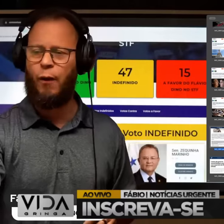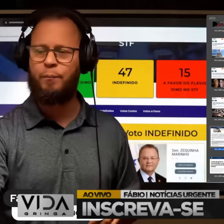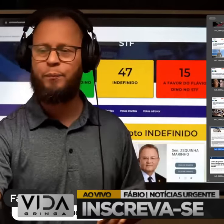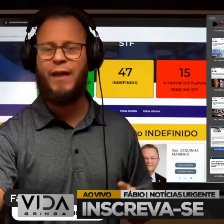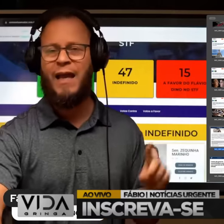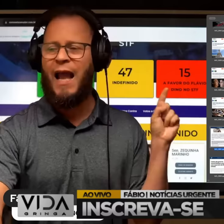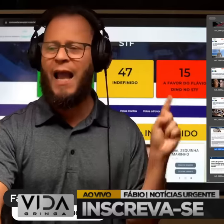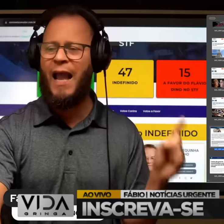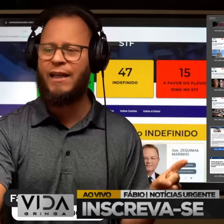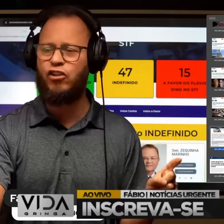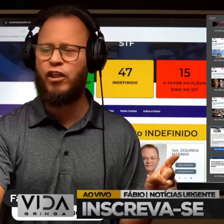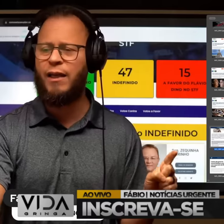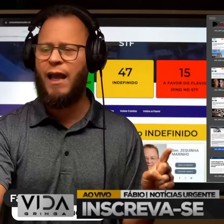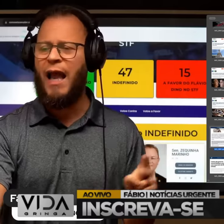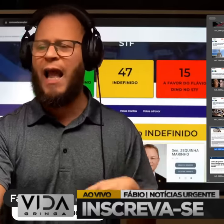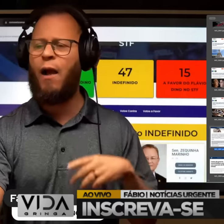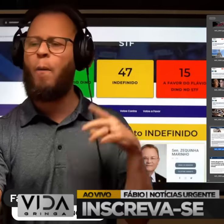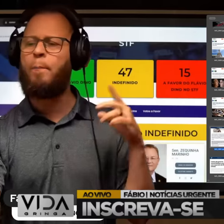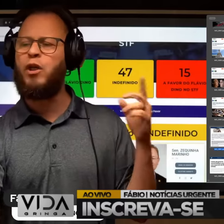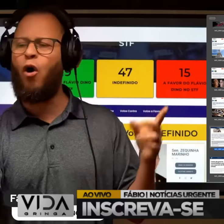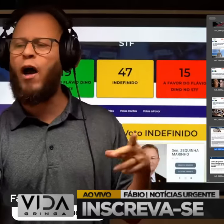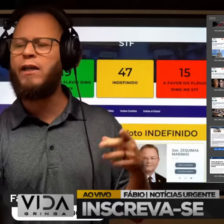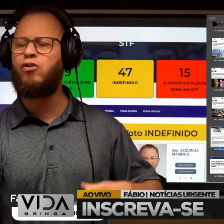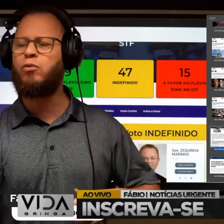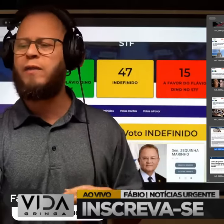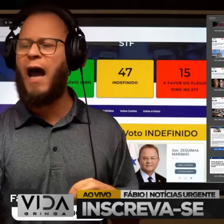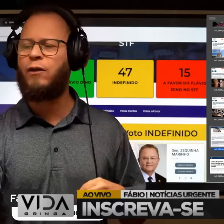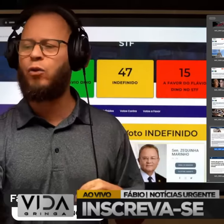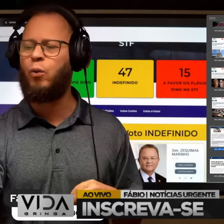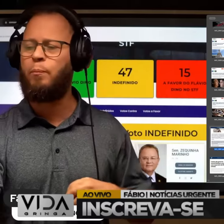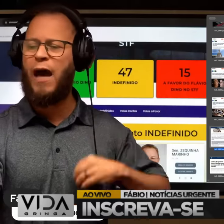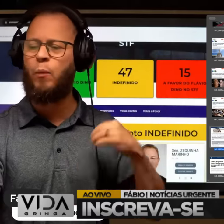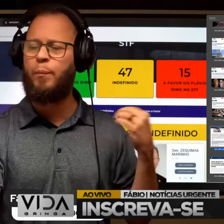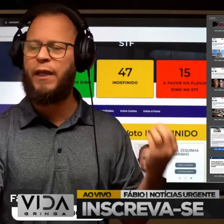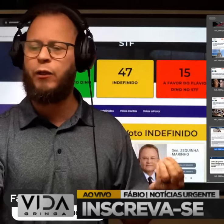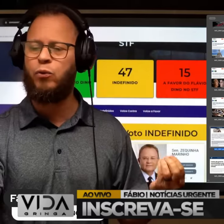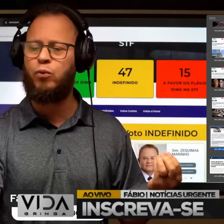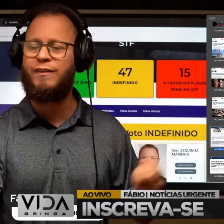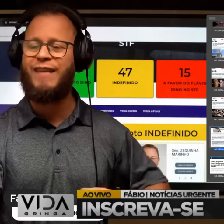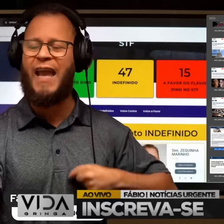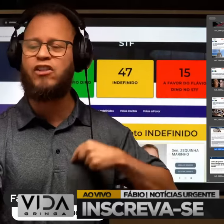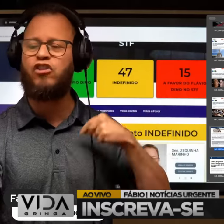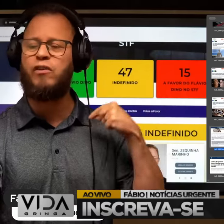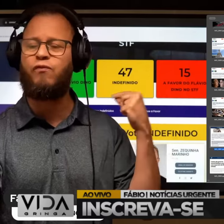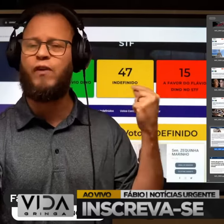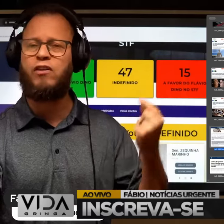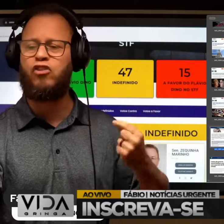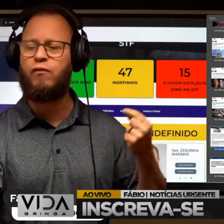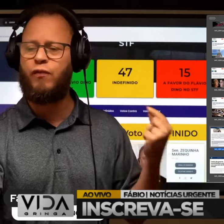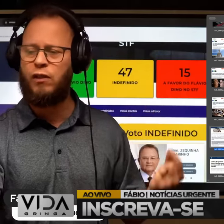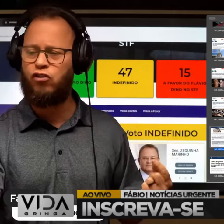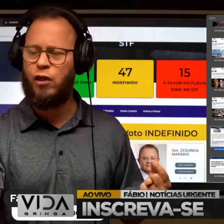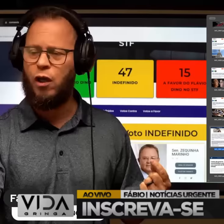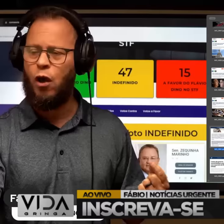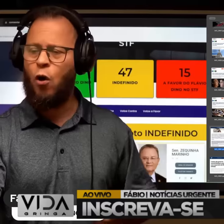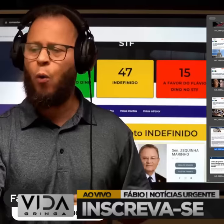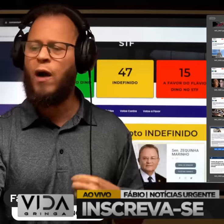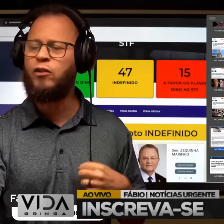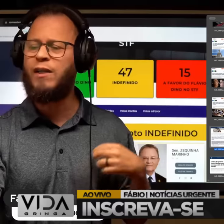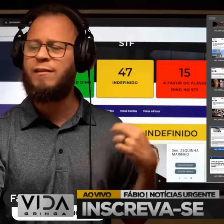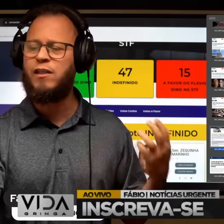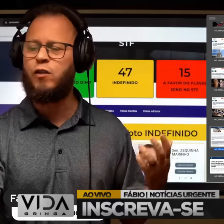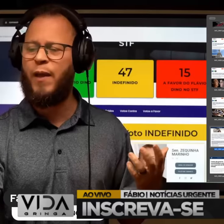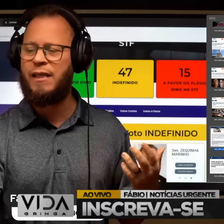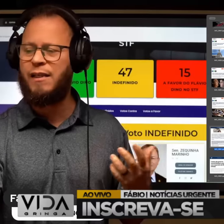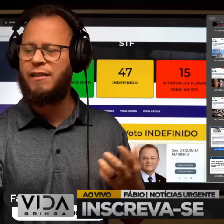aqui, ó. Este é o pior resultado para o período desde 2020, quando